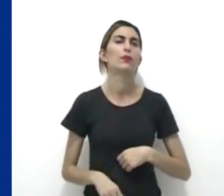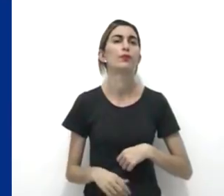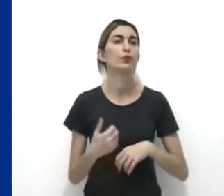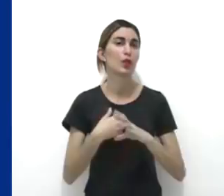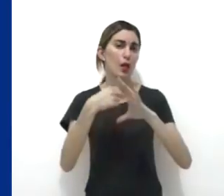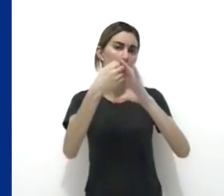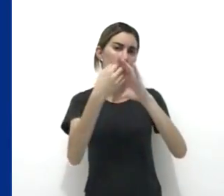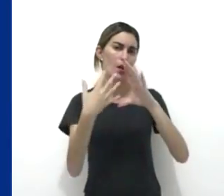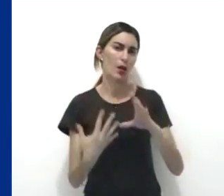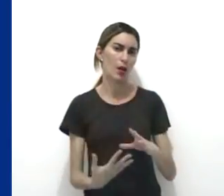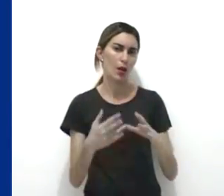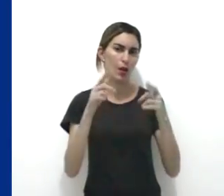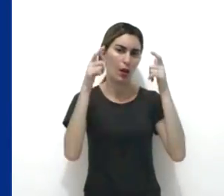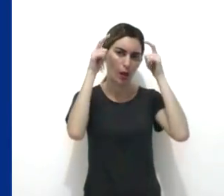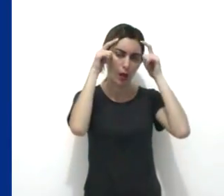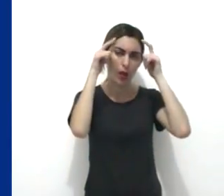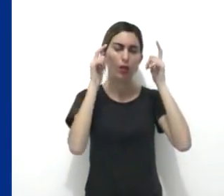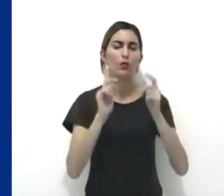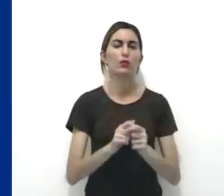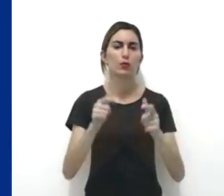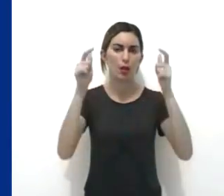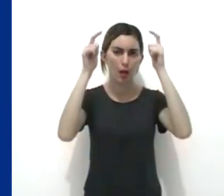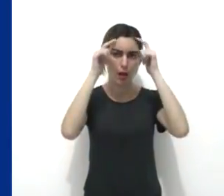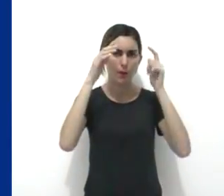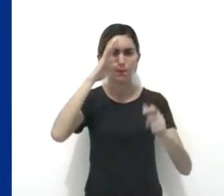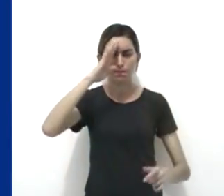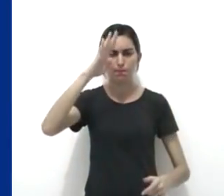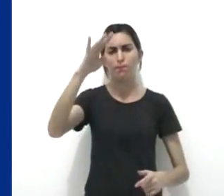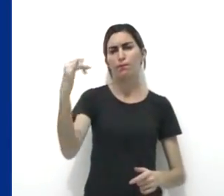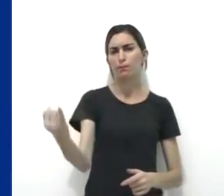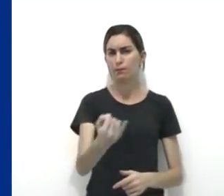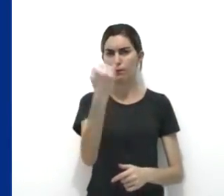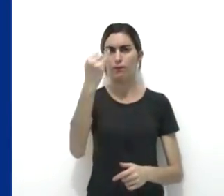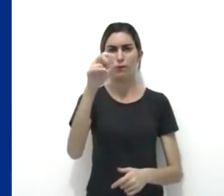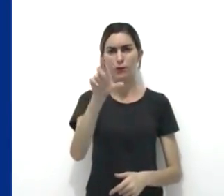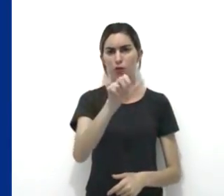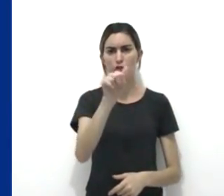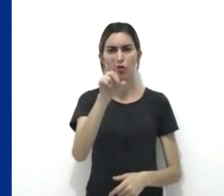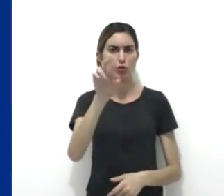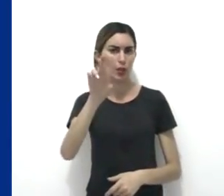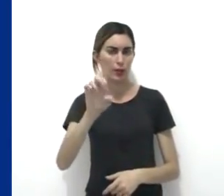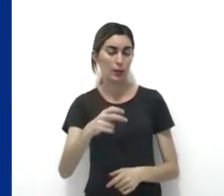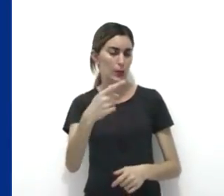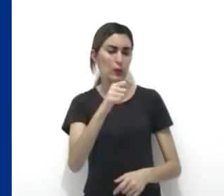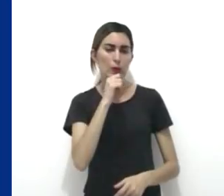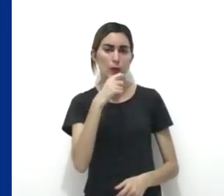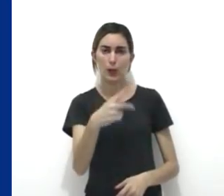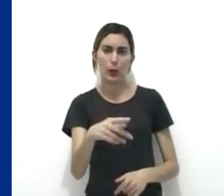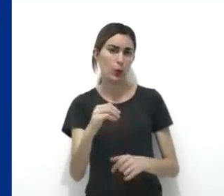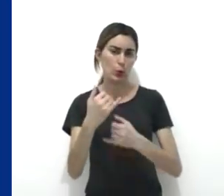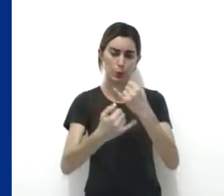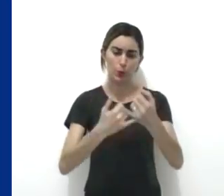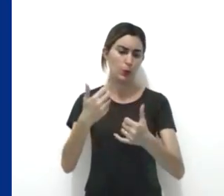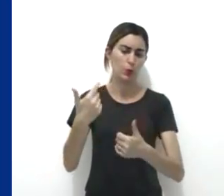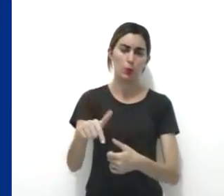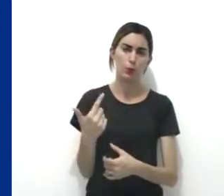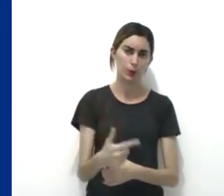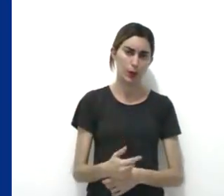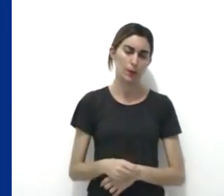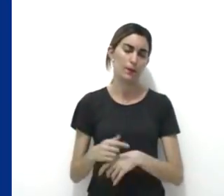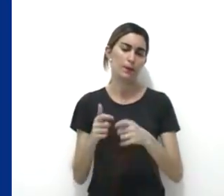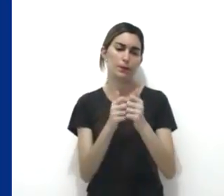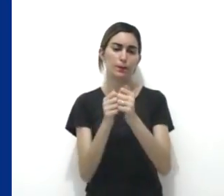pontos. Características do rei. O rei é a peça mais importante do xadrez. Sem ele, não há jogo. Ou